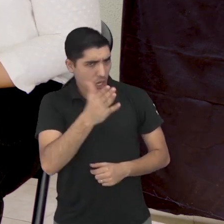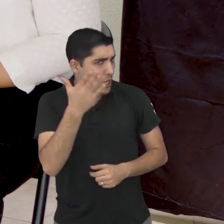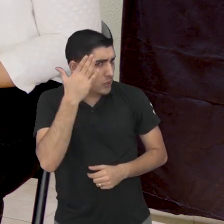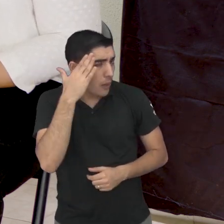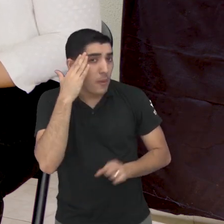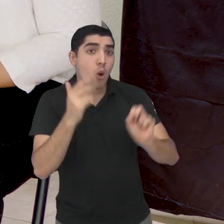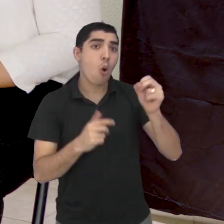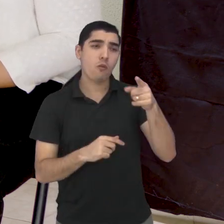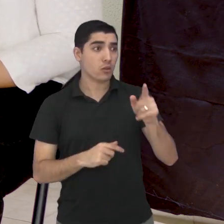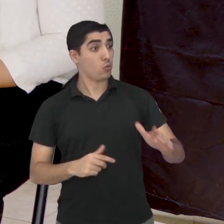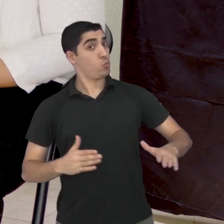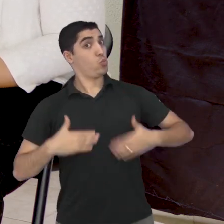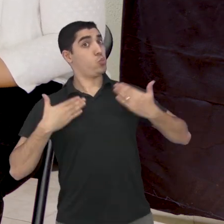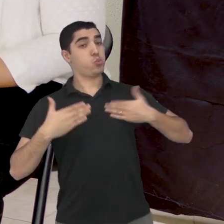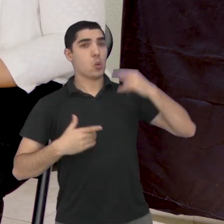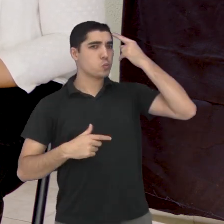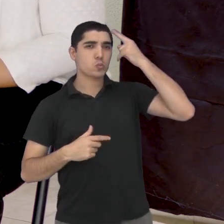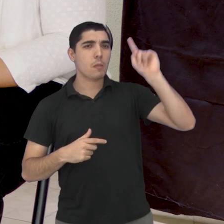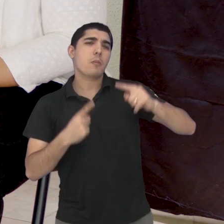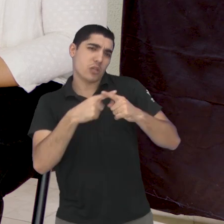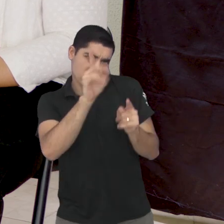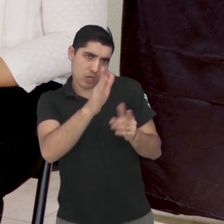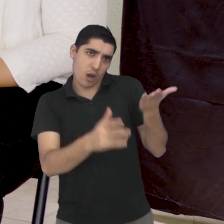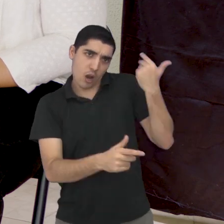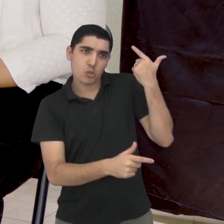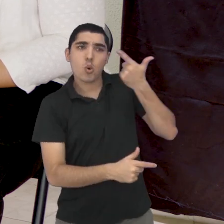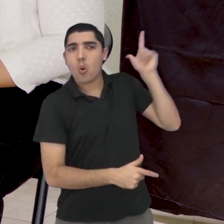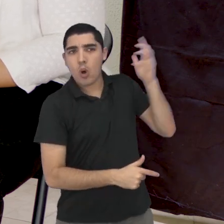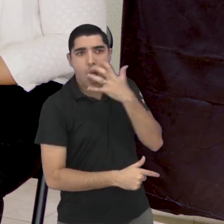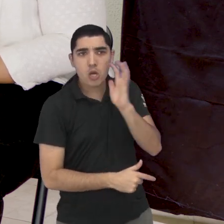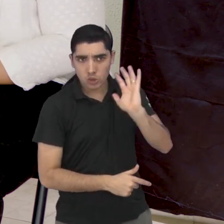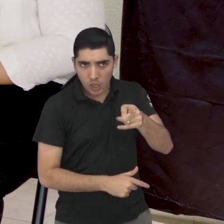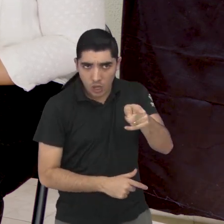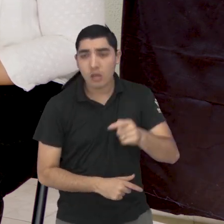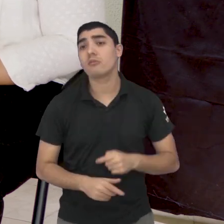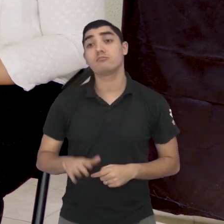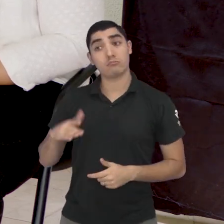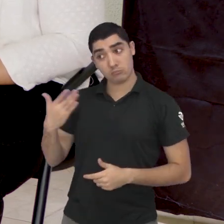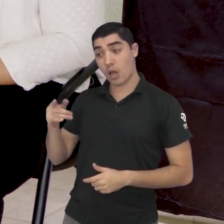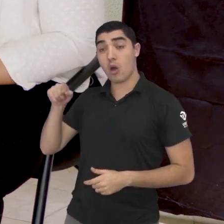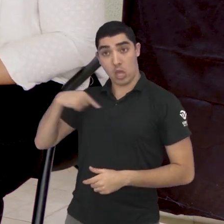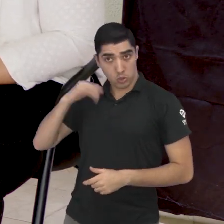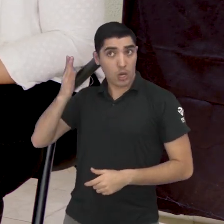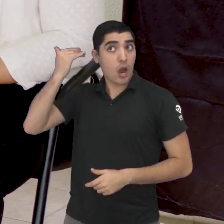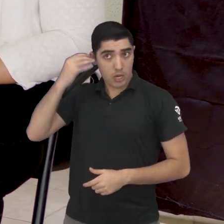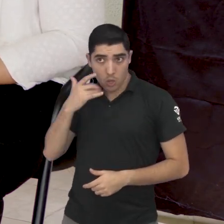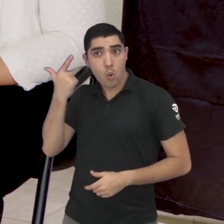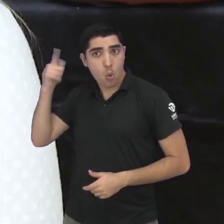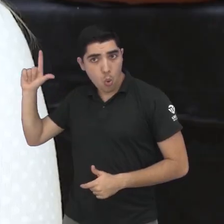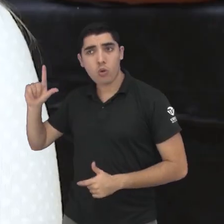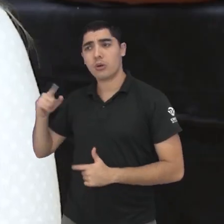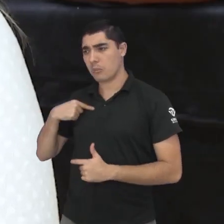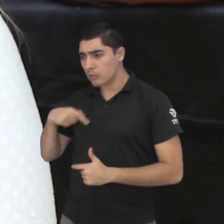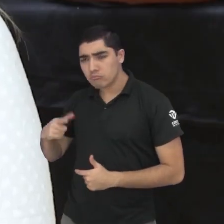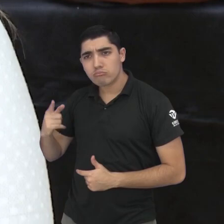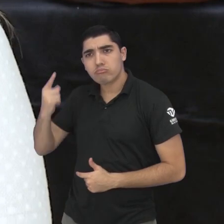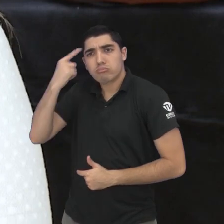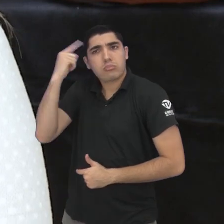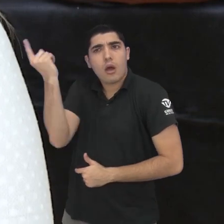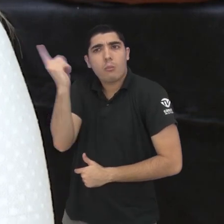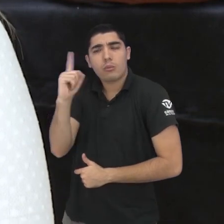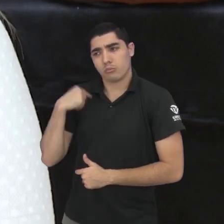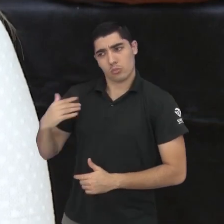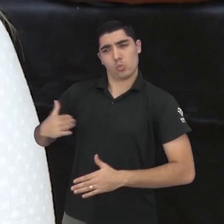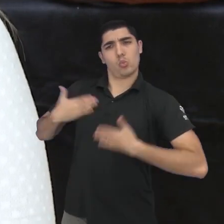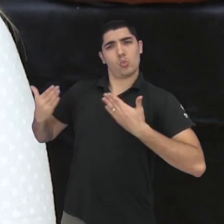uma informação nova pra você? Porque você já teve outros cachorros antes, né? Já tive outros cachorros, mas foi uma informação bem nova pra mim. Eu nunca tive o hábito de